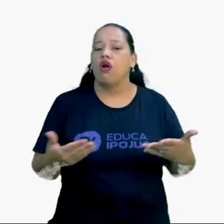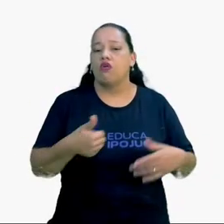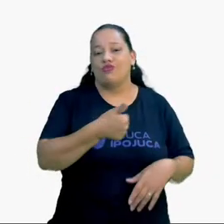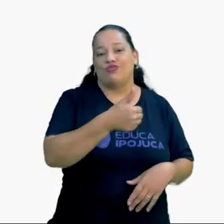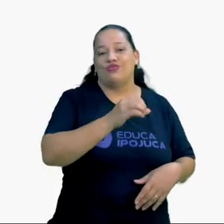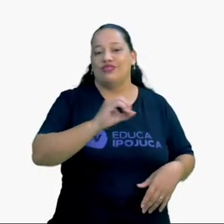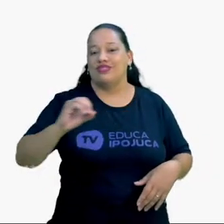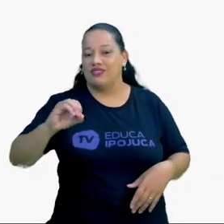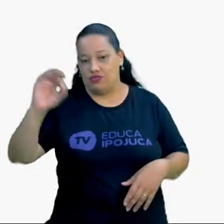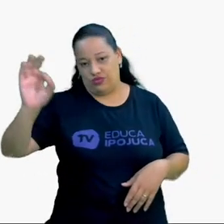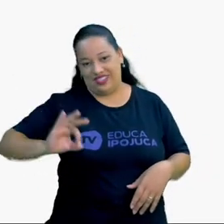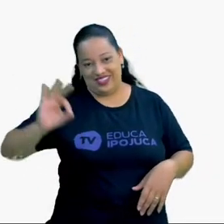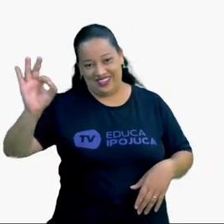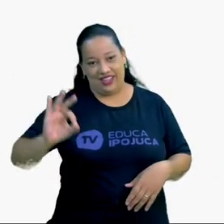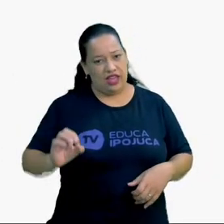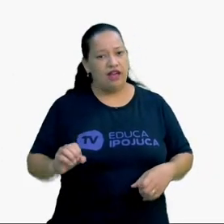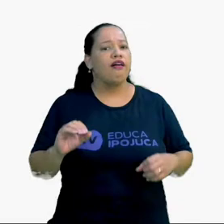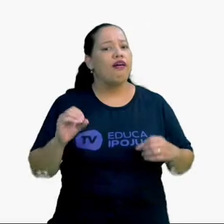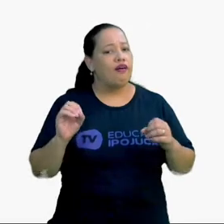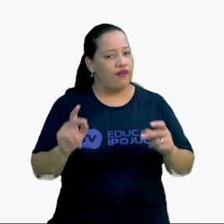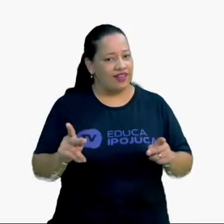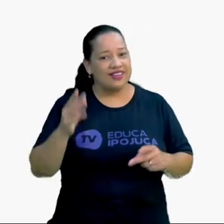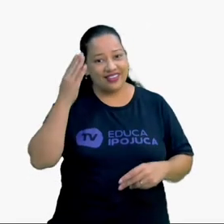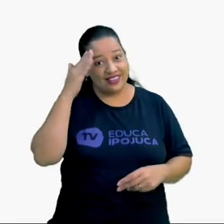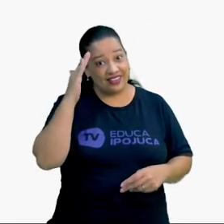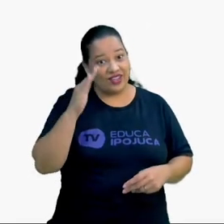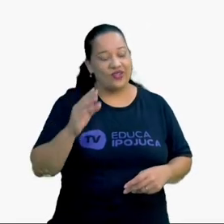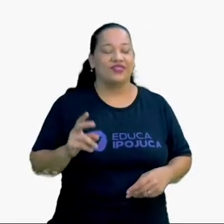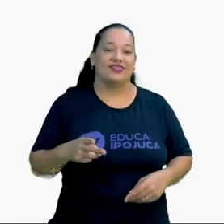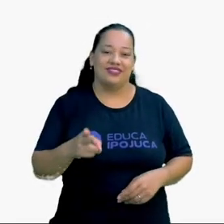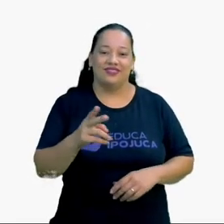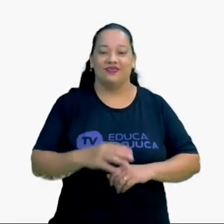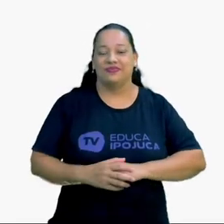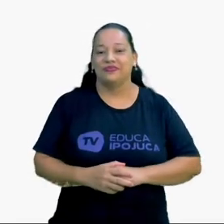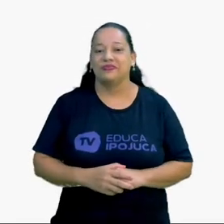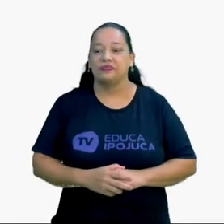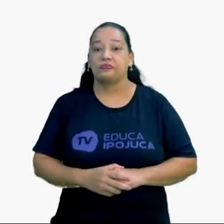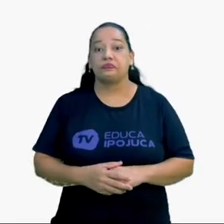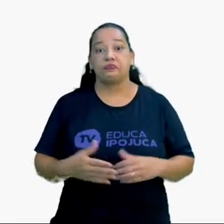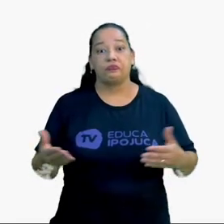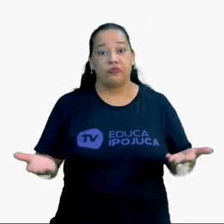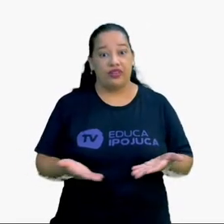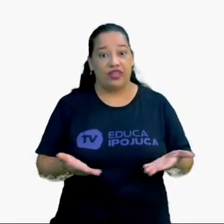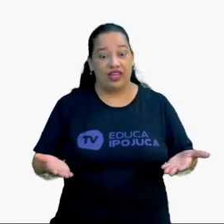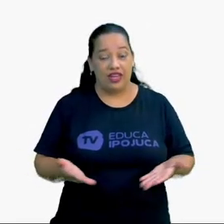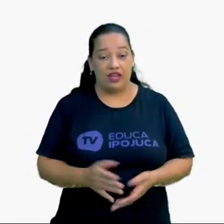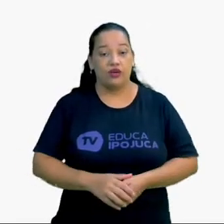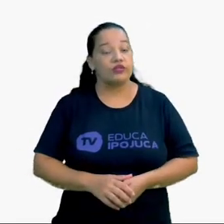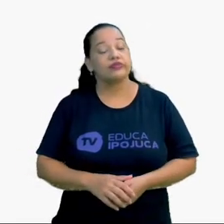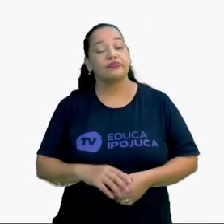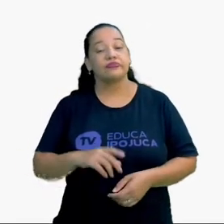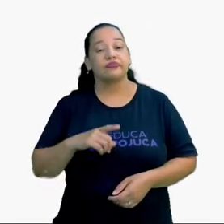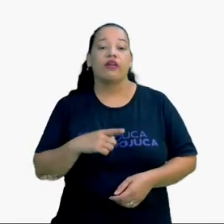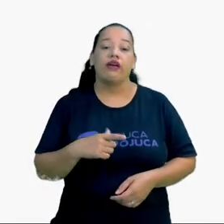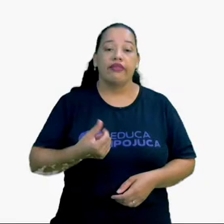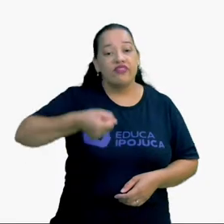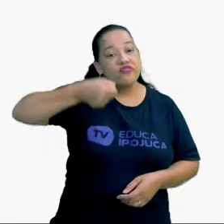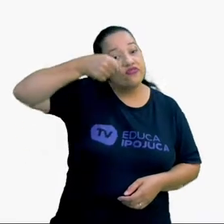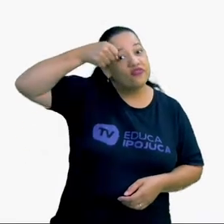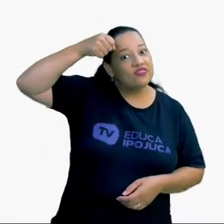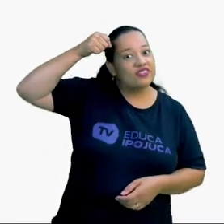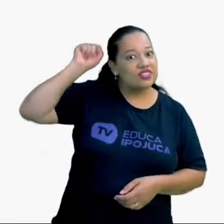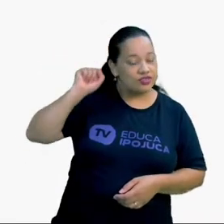100%. Tudo bem aí? Deu para entender? Vamos prosseguir? Em um exame de vestibular,